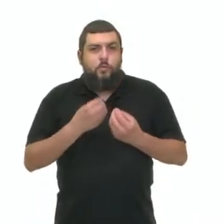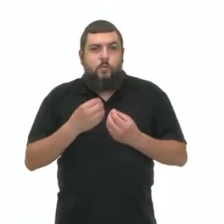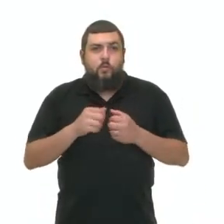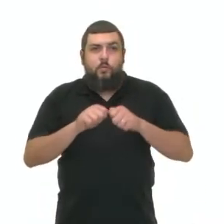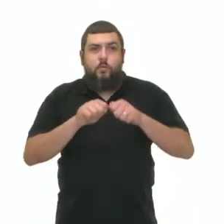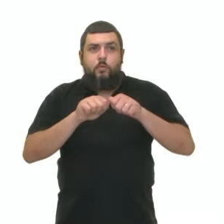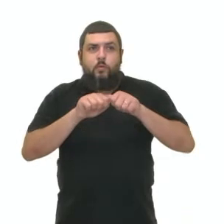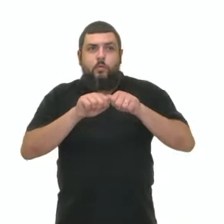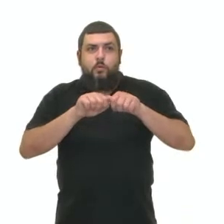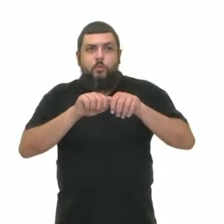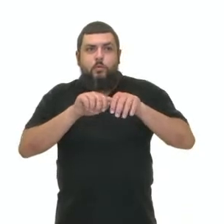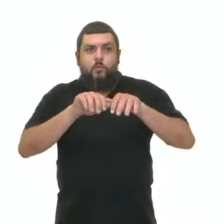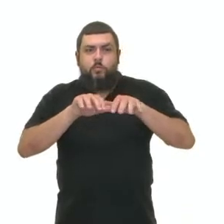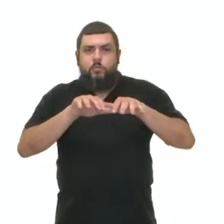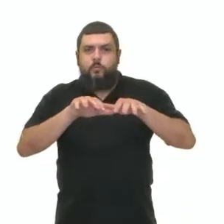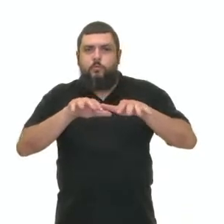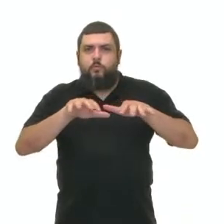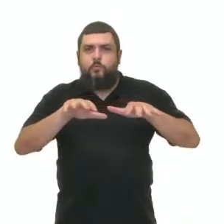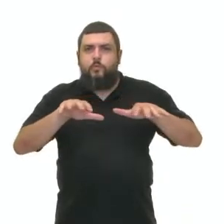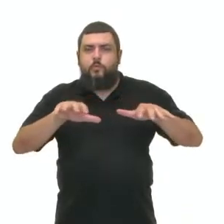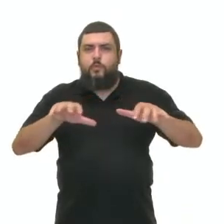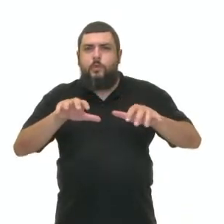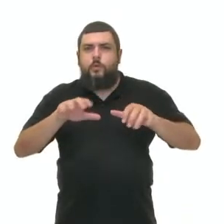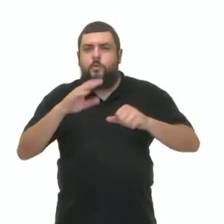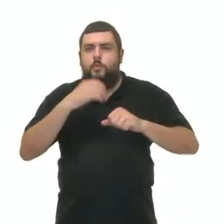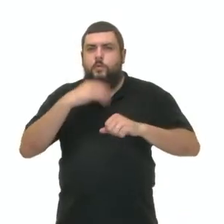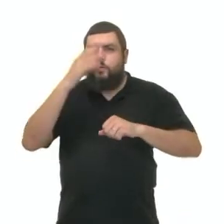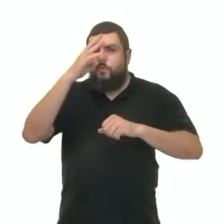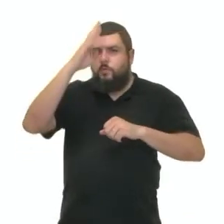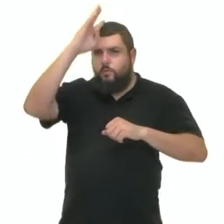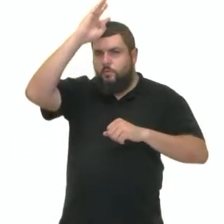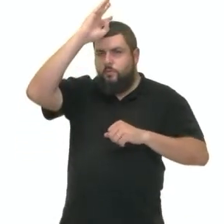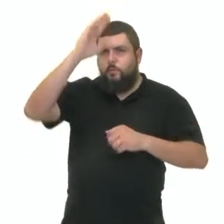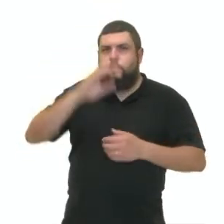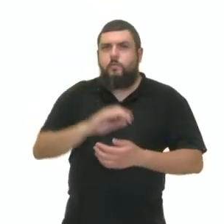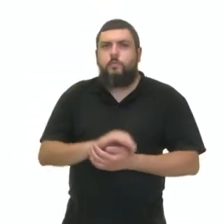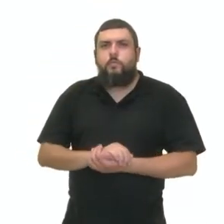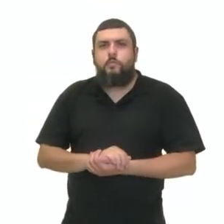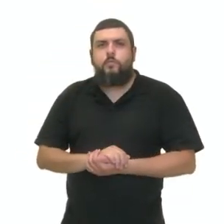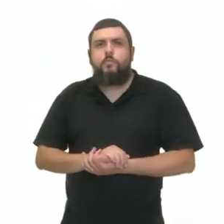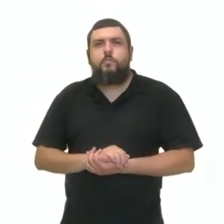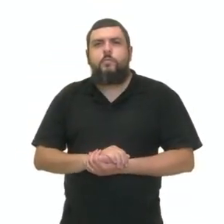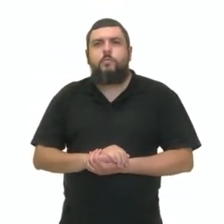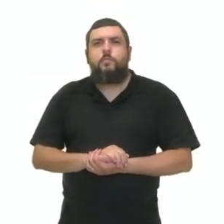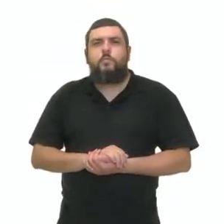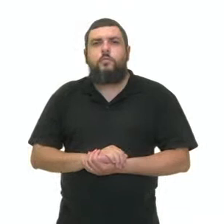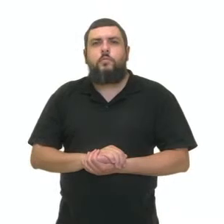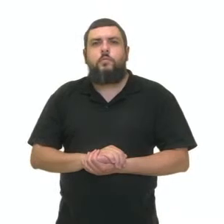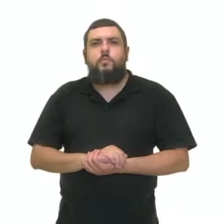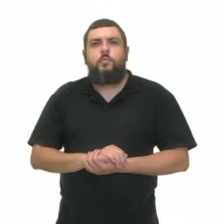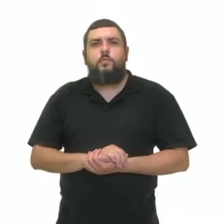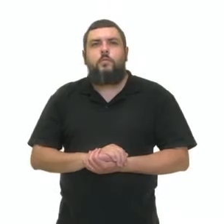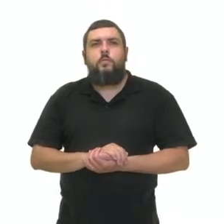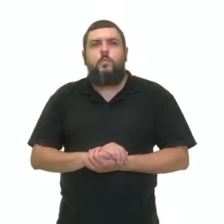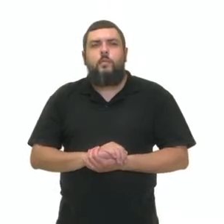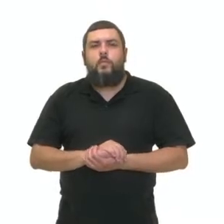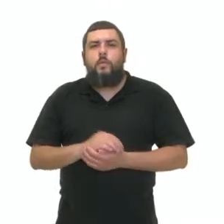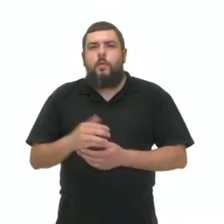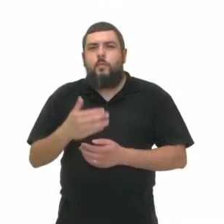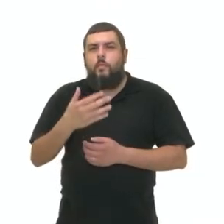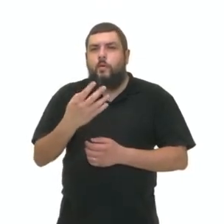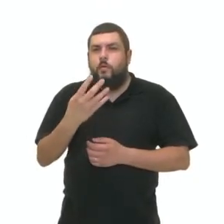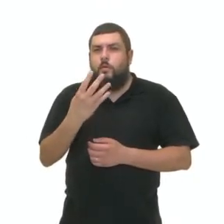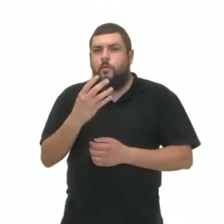230, opa, perdeu um pouquinho aqui, 360, manteve, 405, houve a divisão, inclusive, em